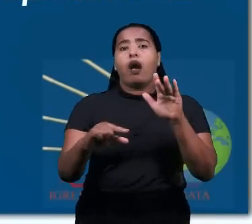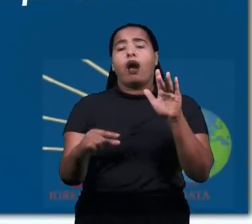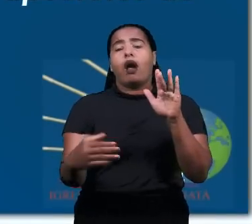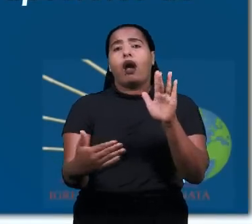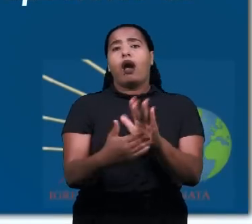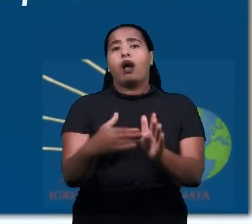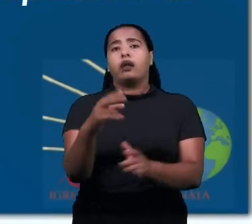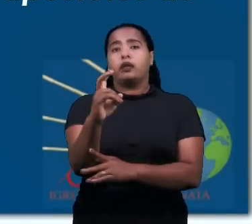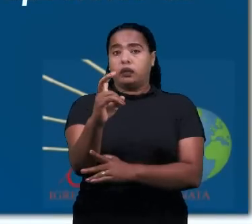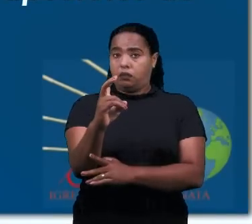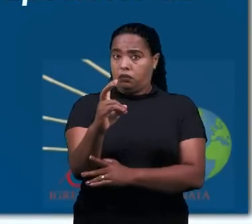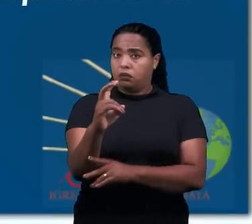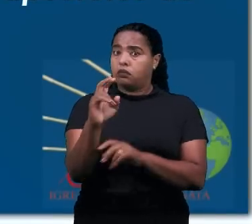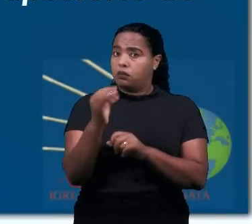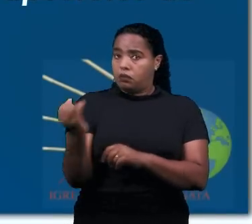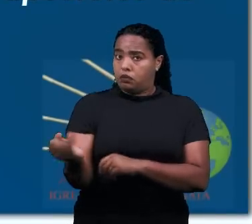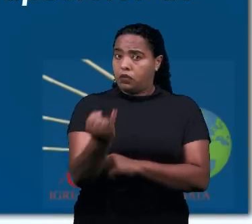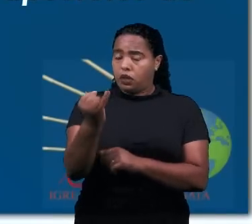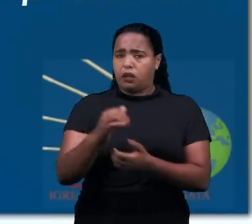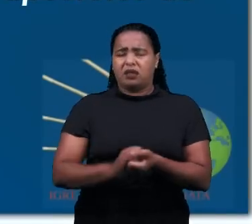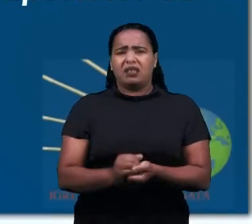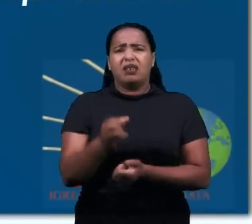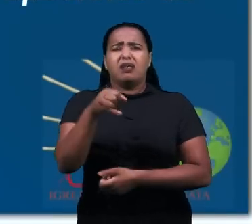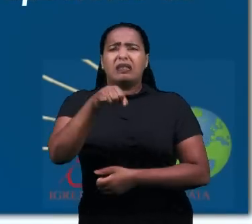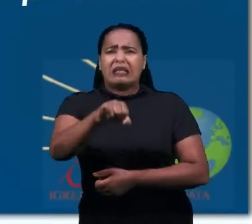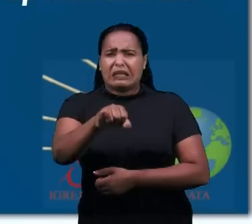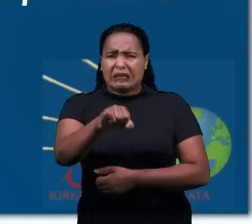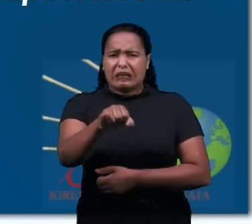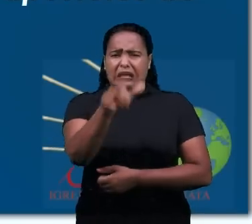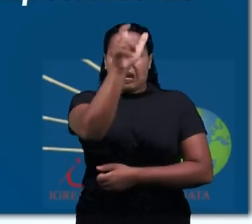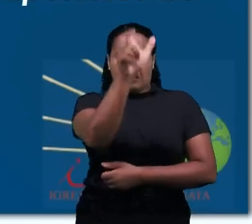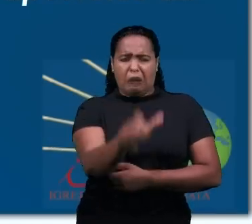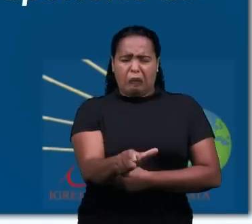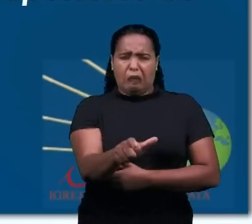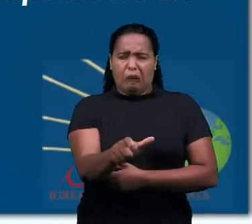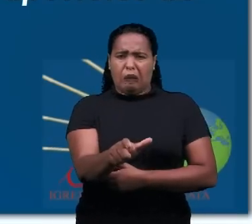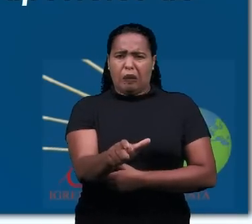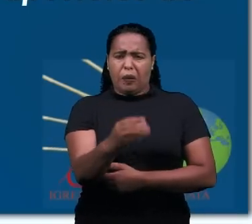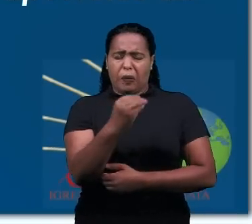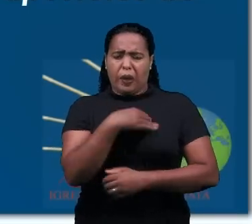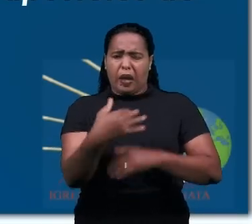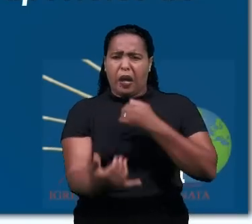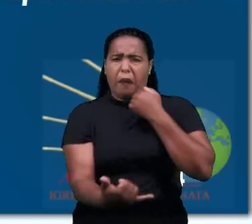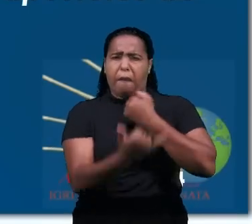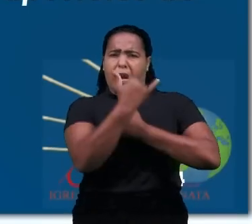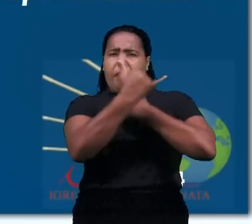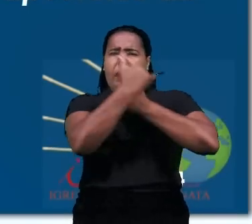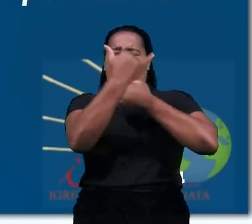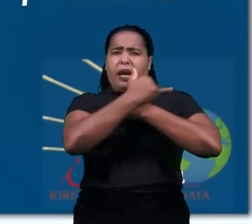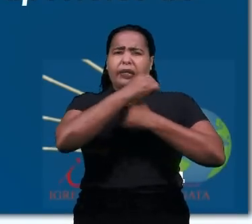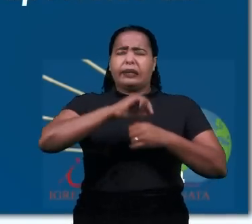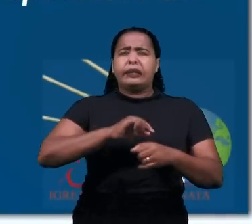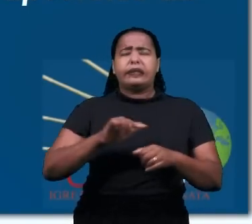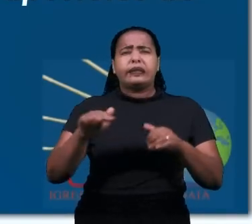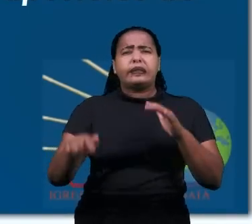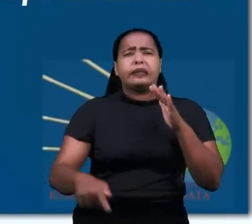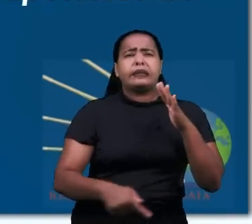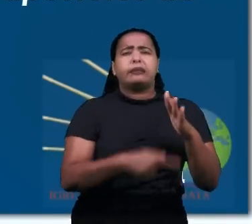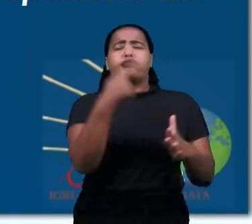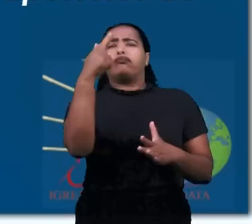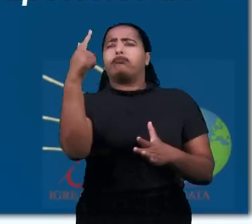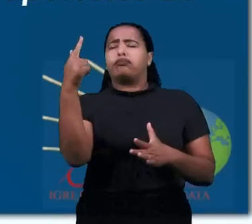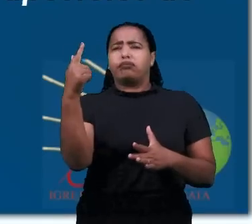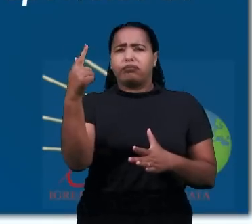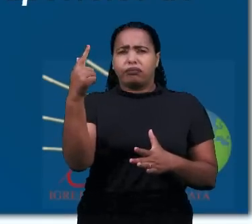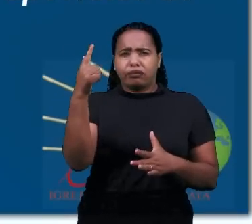importante para nós. Se teu irmão pecar contra ti 7 vezes no dia,